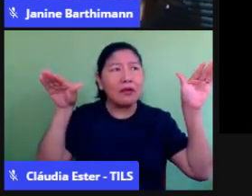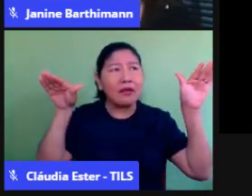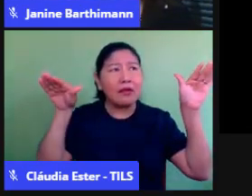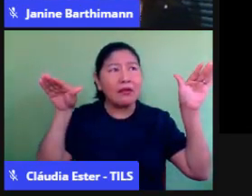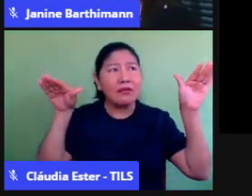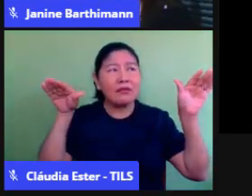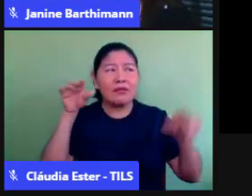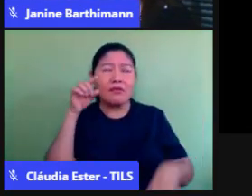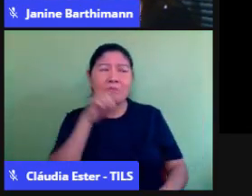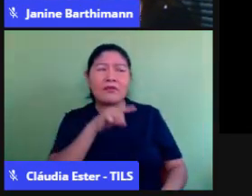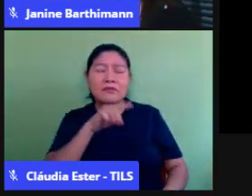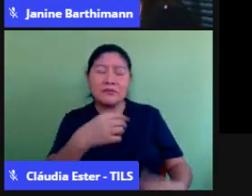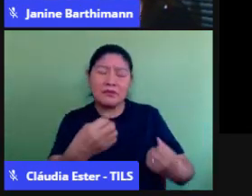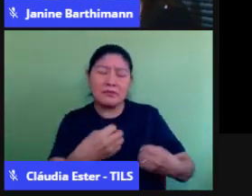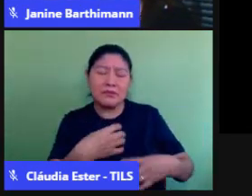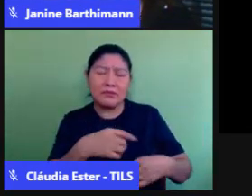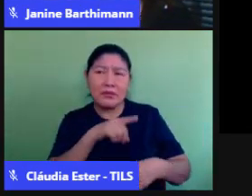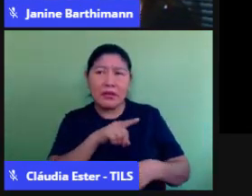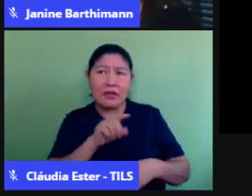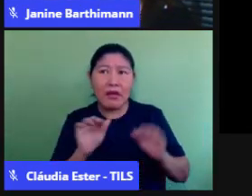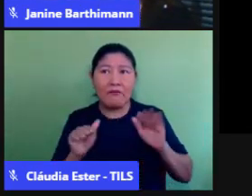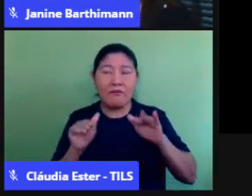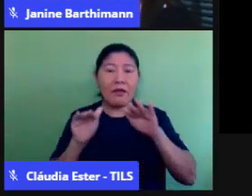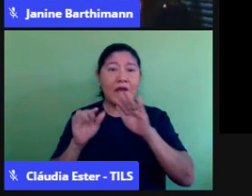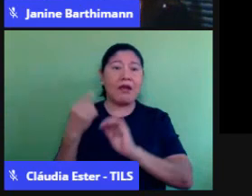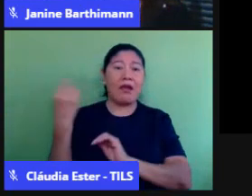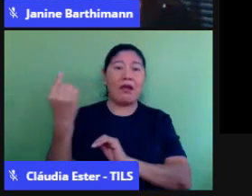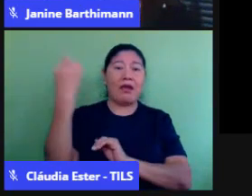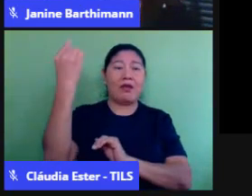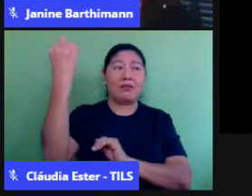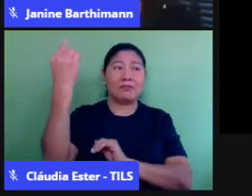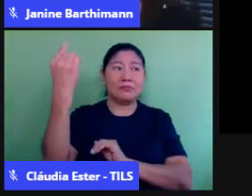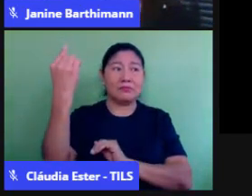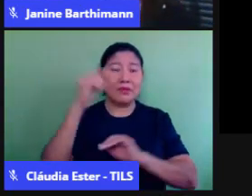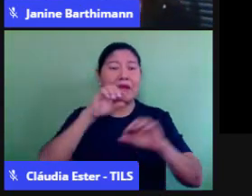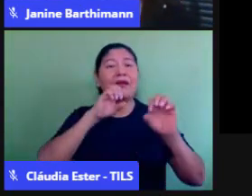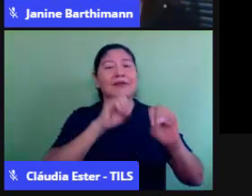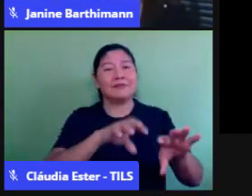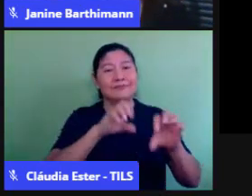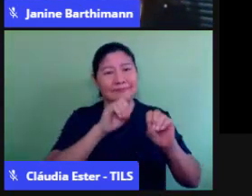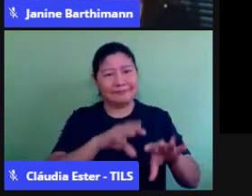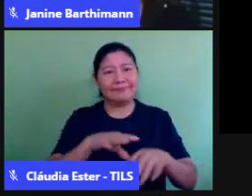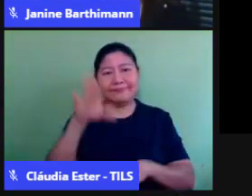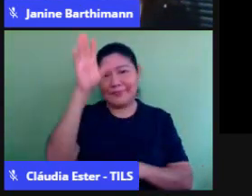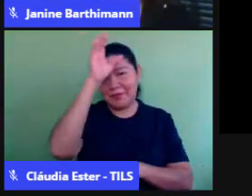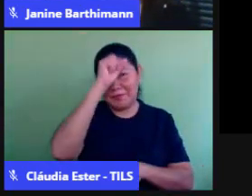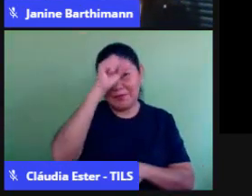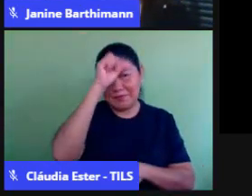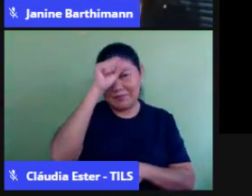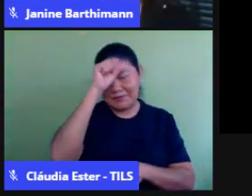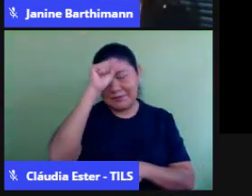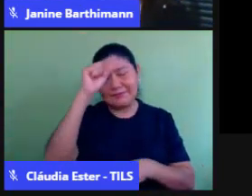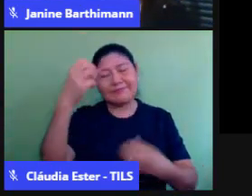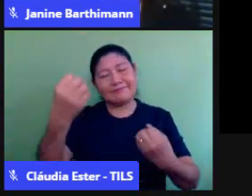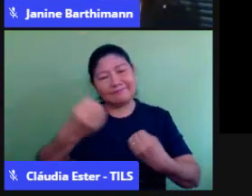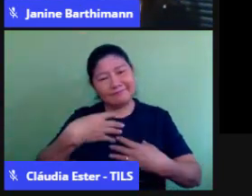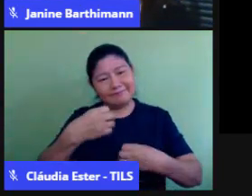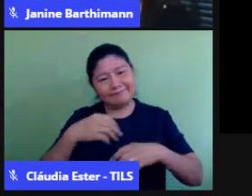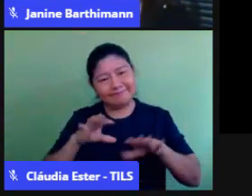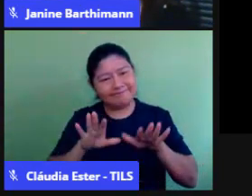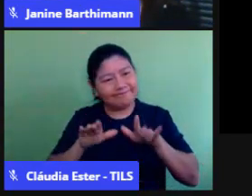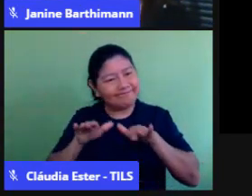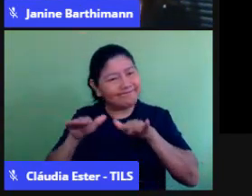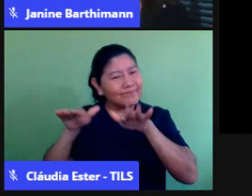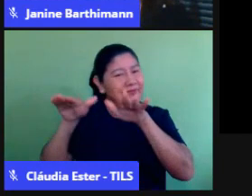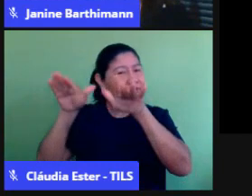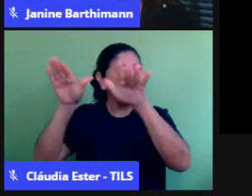Ele falou: a educação, o conhecimento. Então é isso. A gente pode talvez, né, passar por um